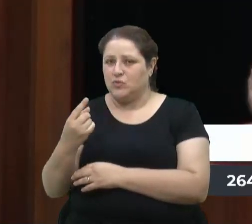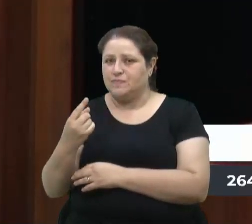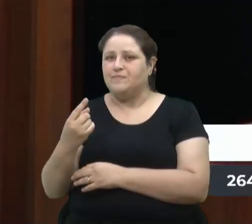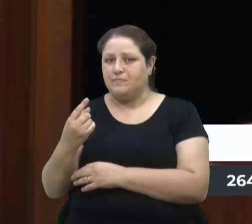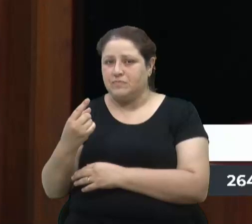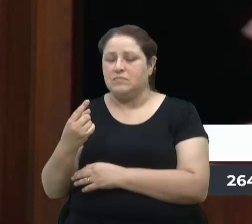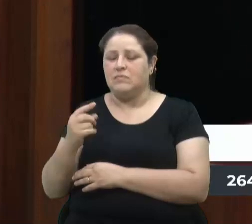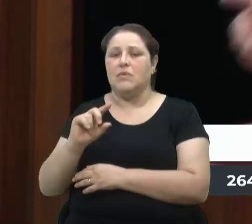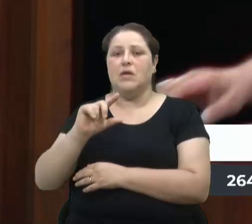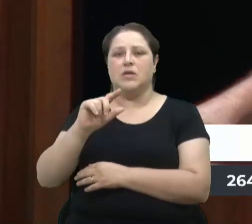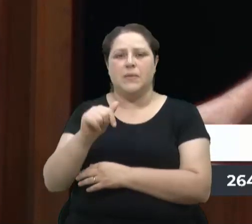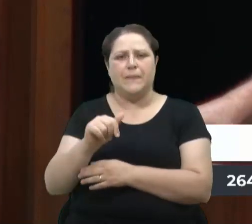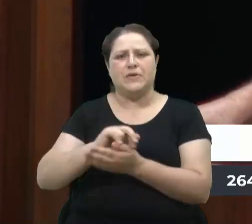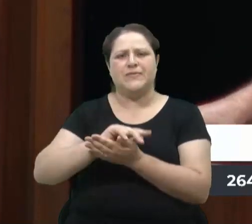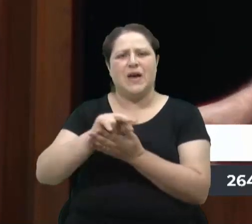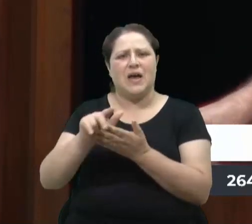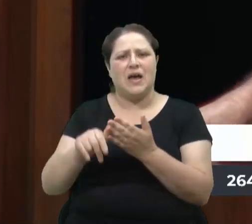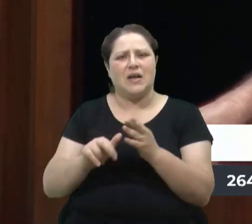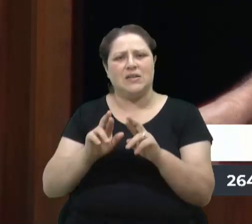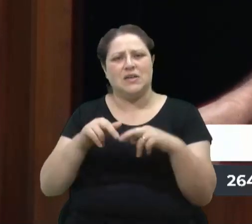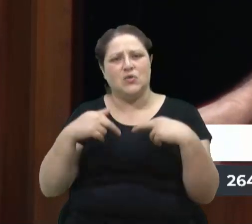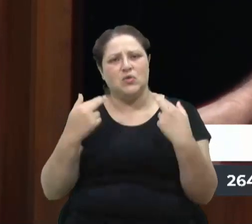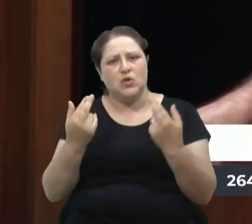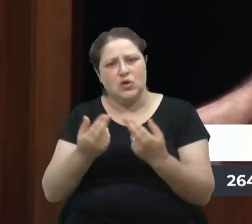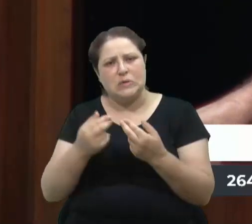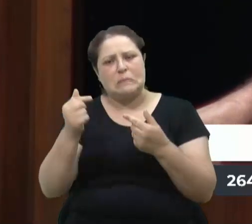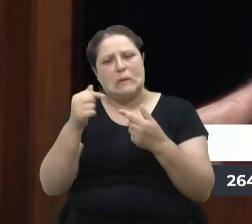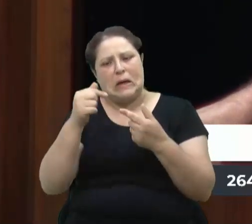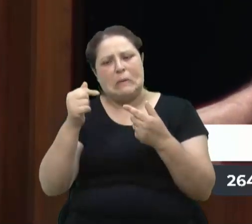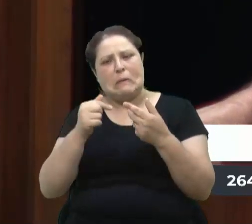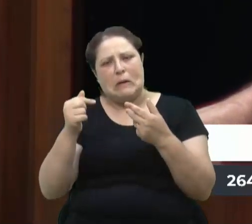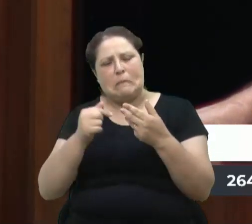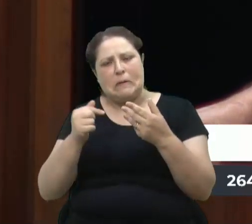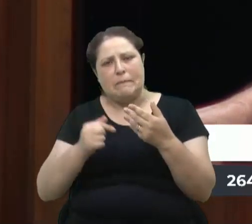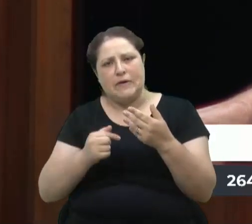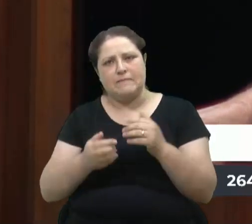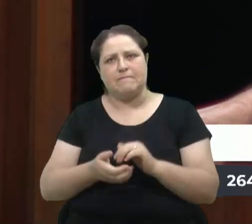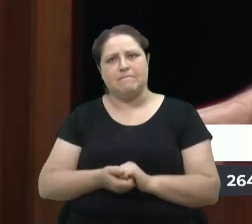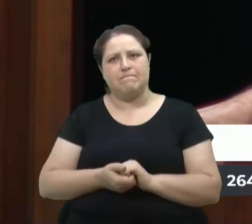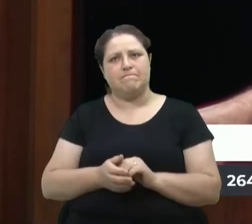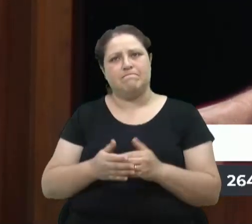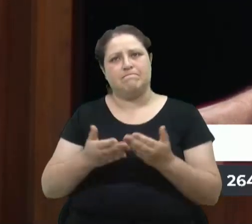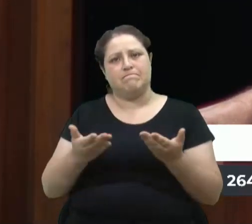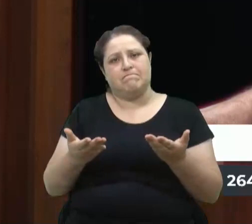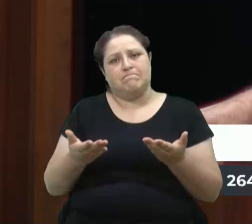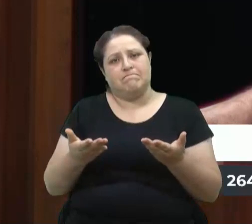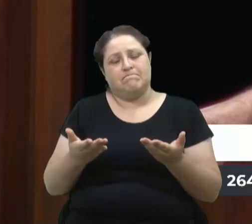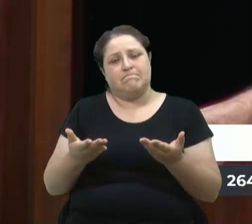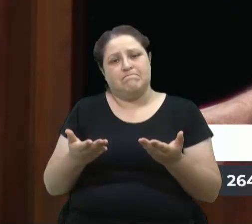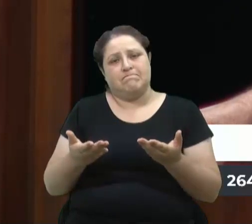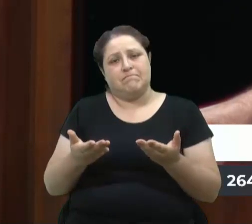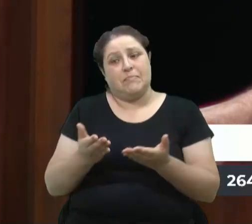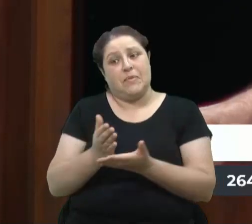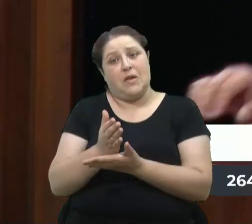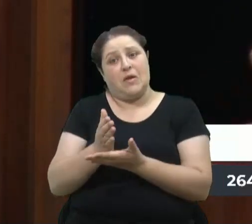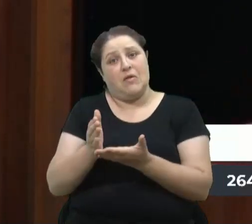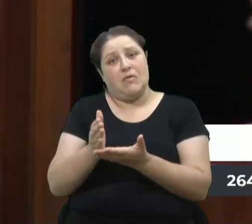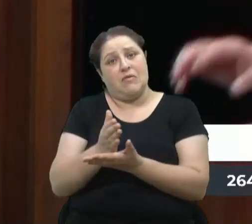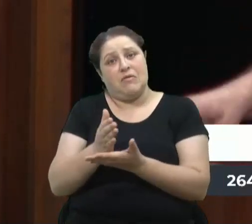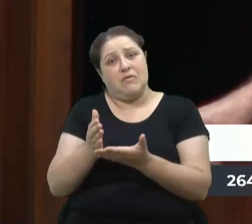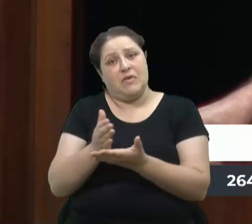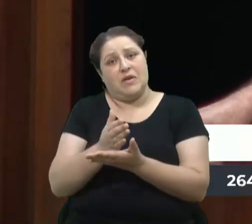Depois disso, várias reuniões. E assim, daí acaba, talvez,